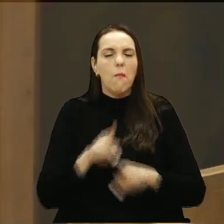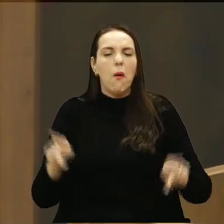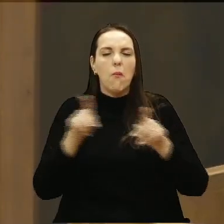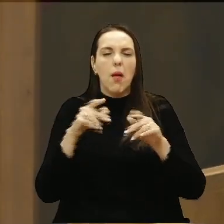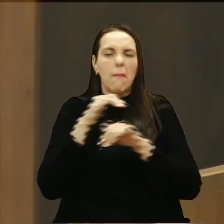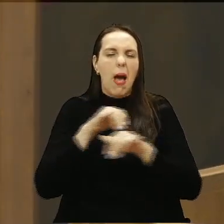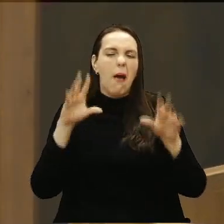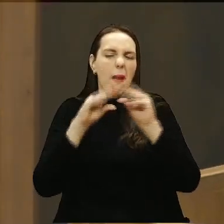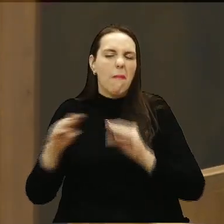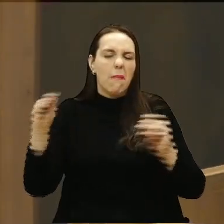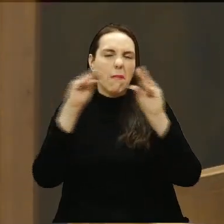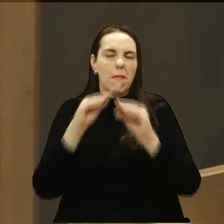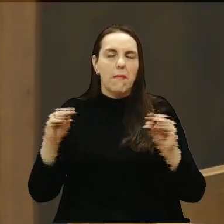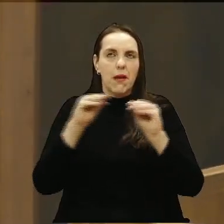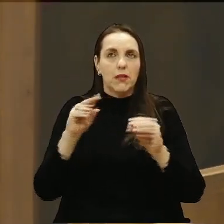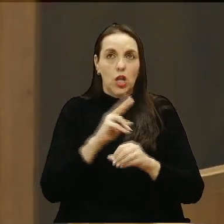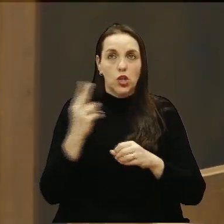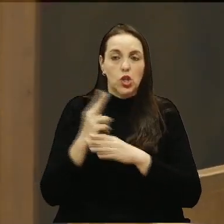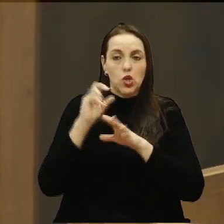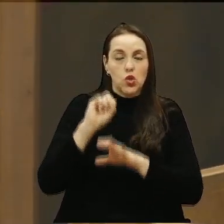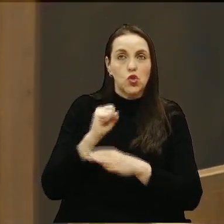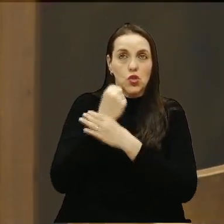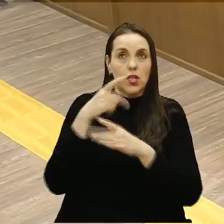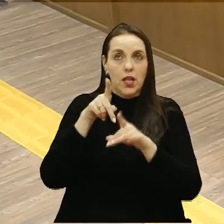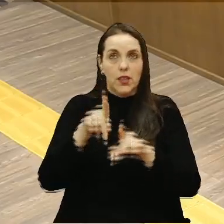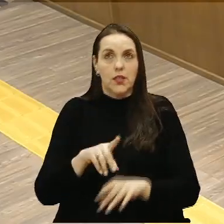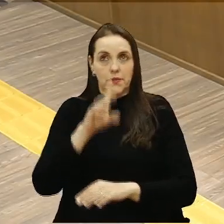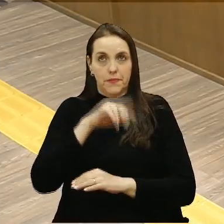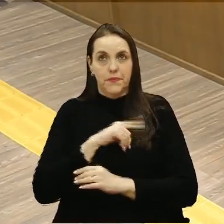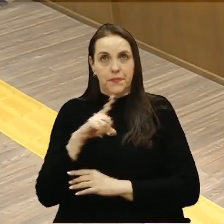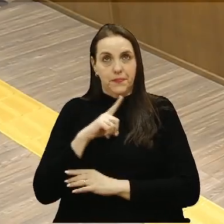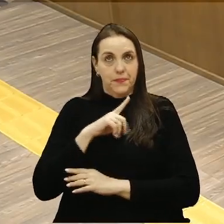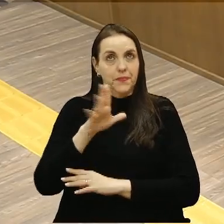e não resguardar o direito de um parlamentar que representa o povo. Obrigado, presidente. Obrigado, vereador Caleb.